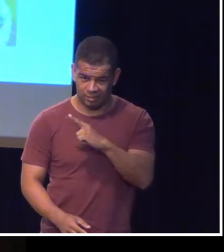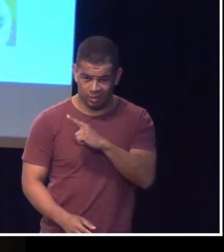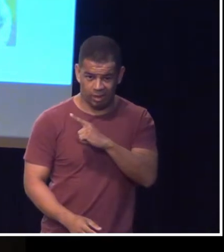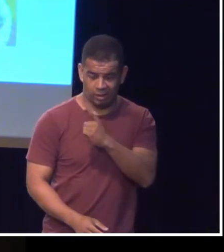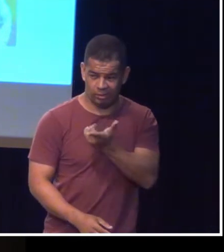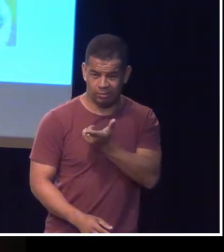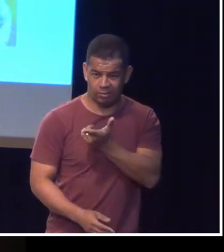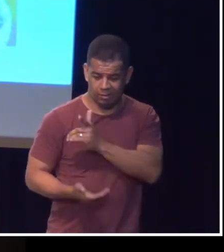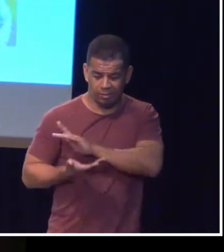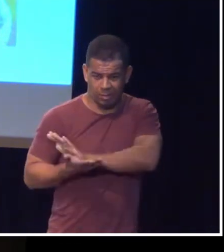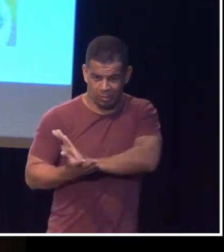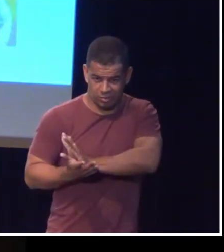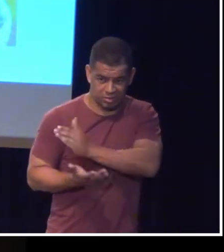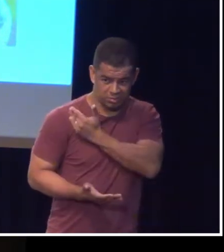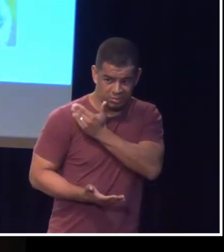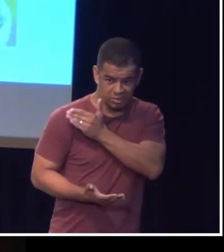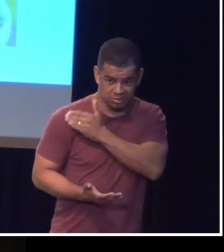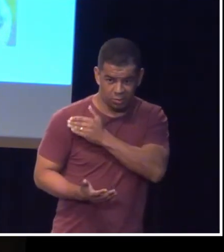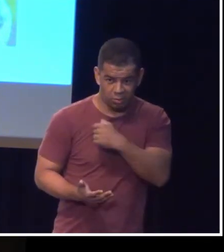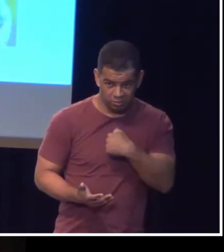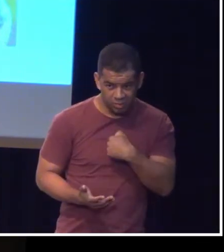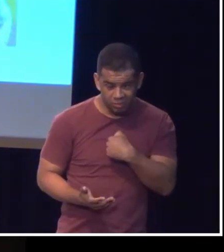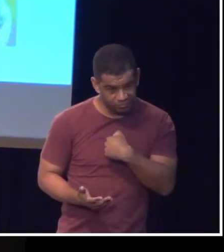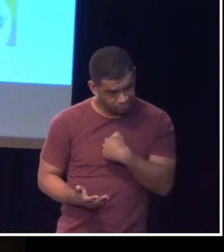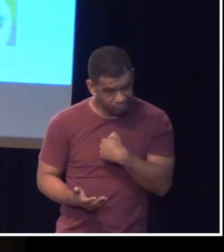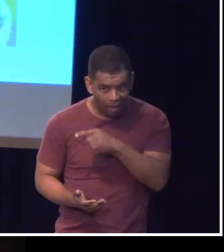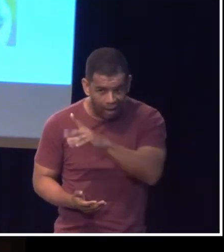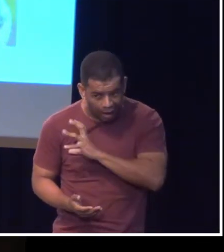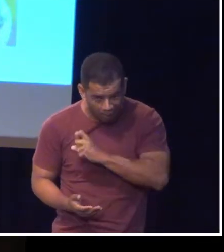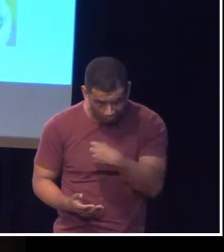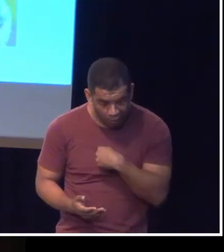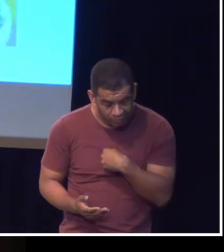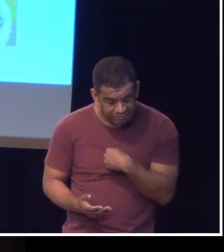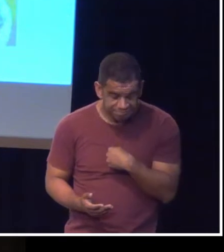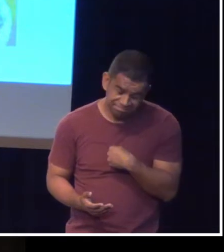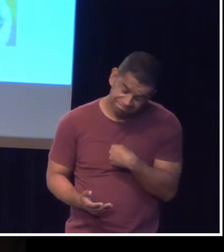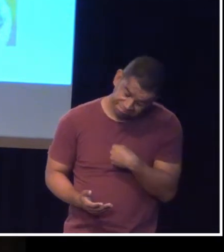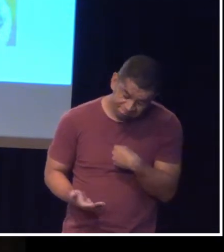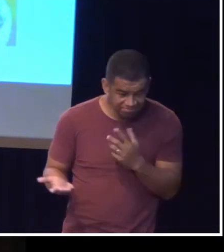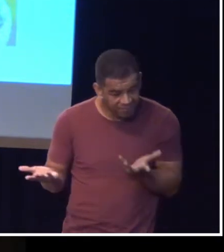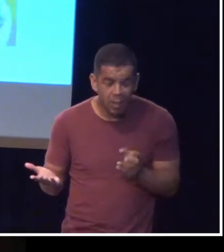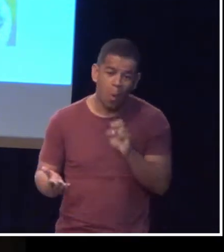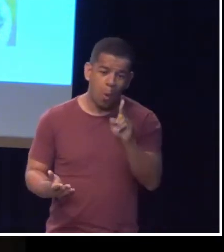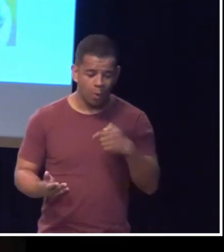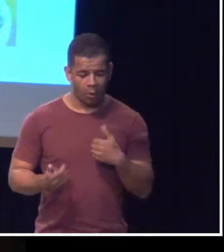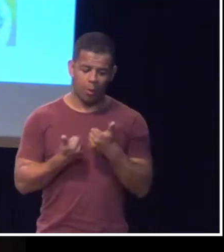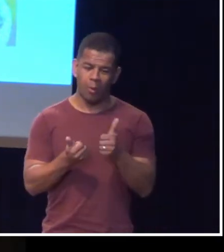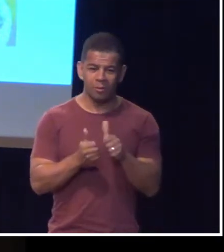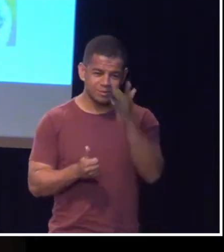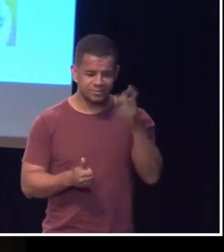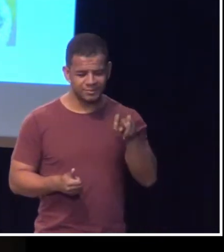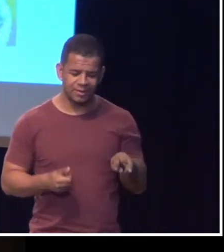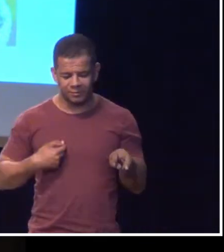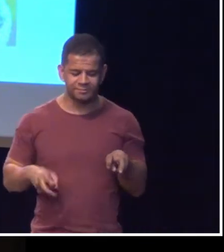ou discriminação para comigo. Mas é um amor tão grande. Ou então, sentado no ônibus, né, as pessoas vão chegando para o lado. Ou então, as pessoas